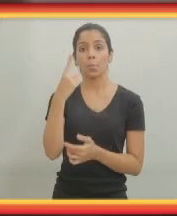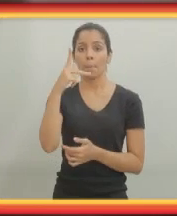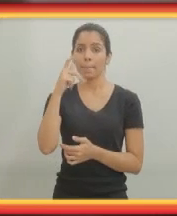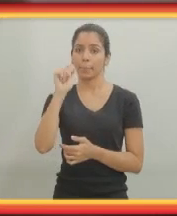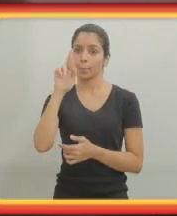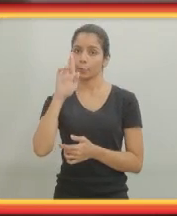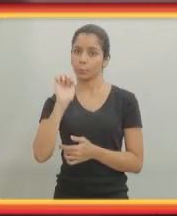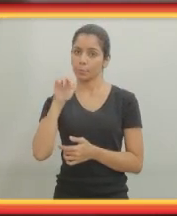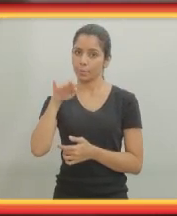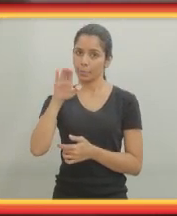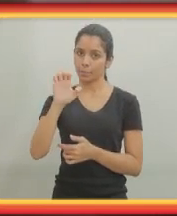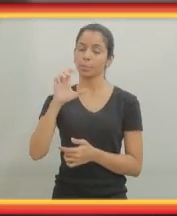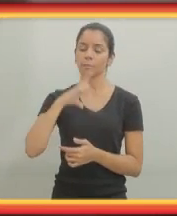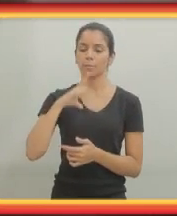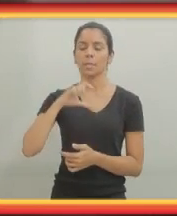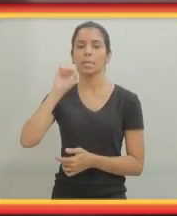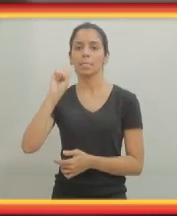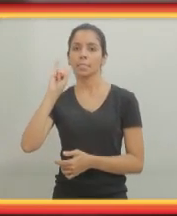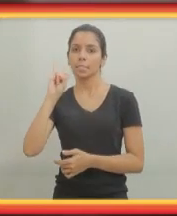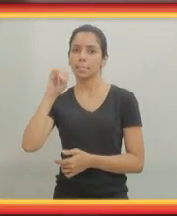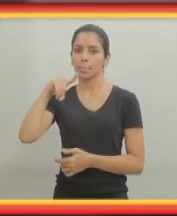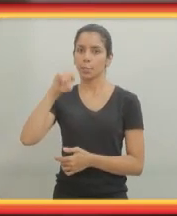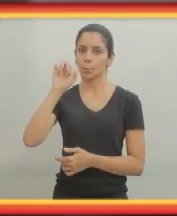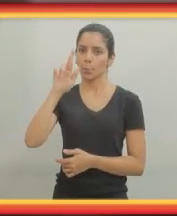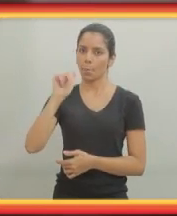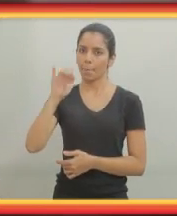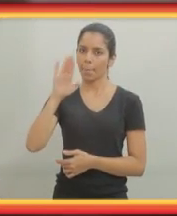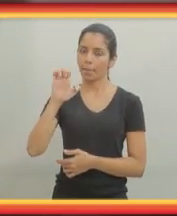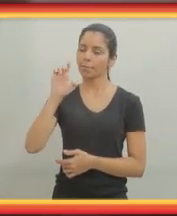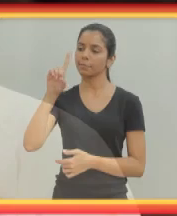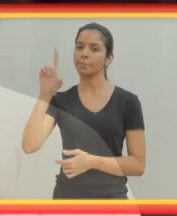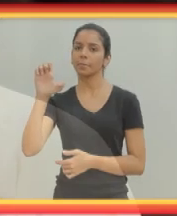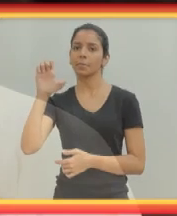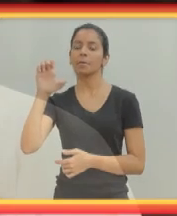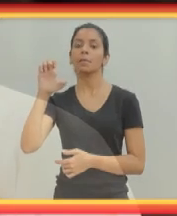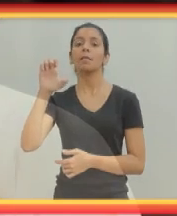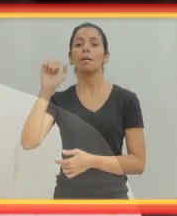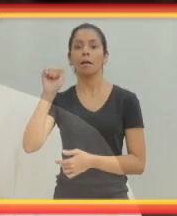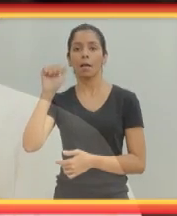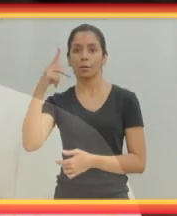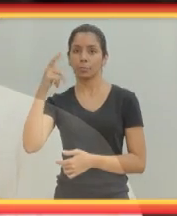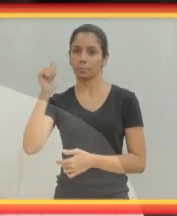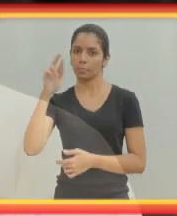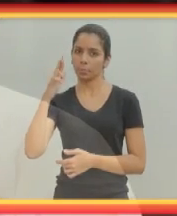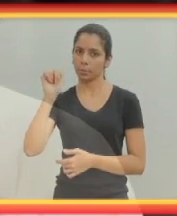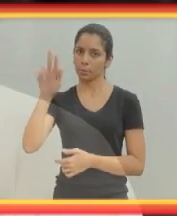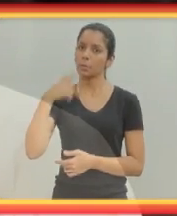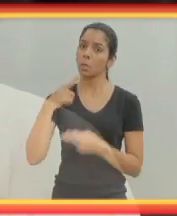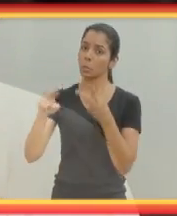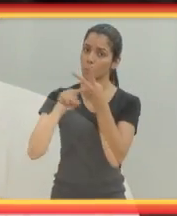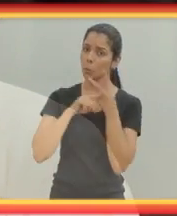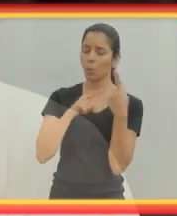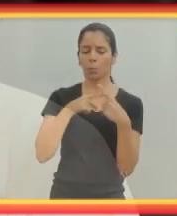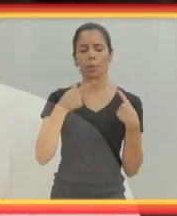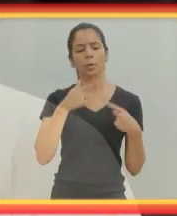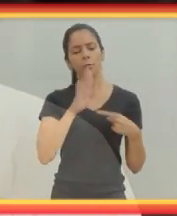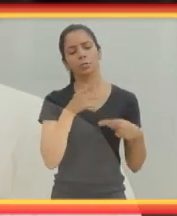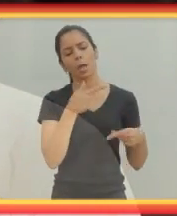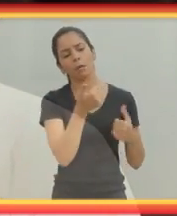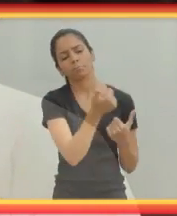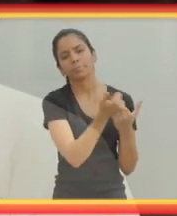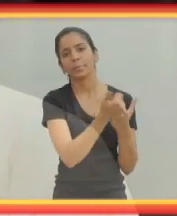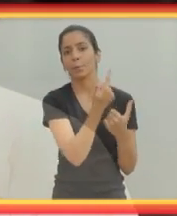tem síndrome de Asperger e ele me procurou porque eu já tinha prestado ajuda a outros